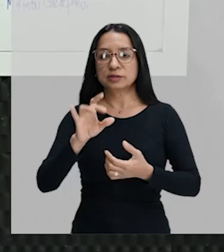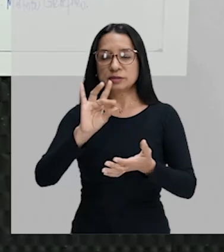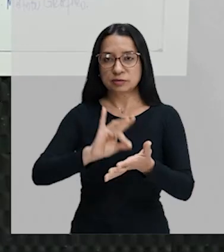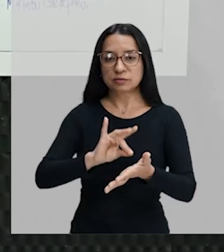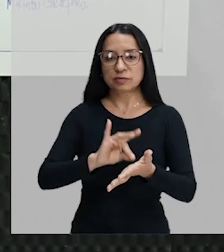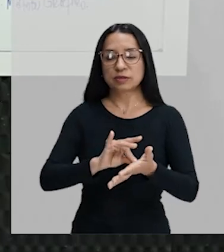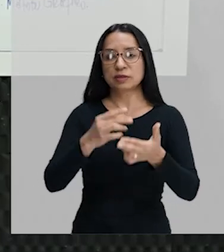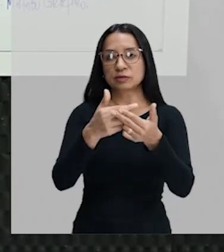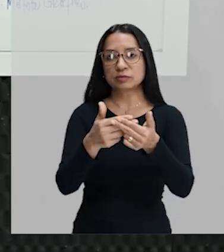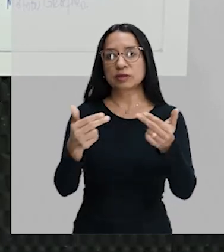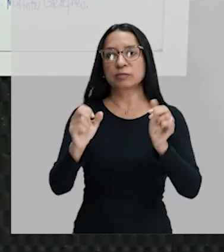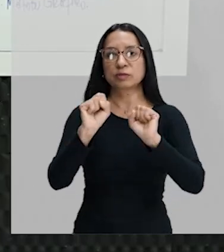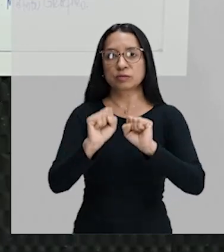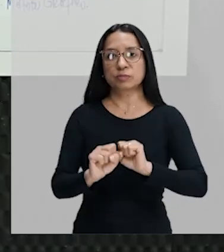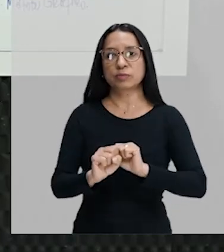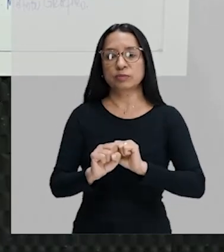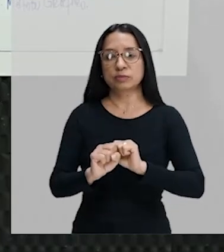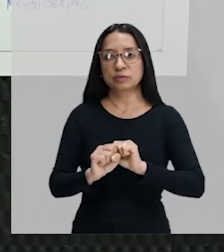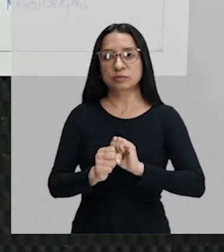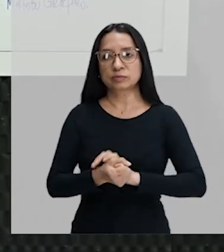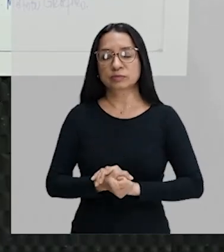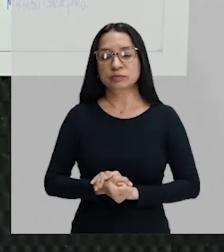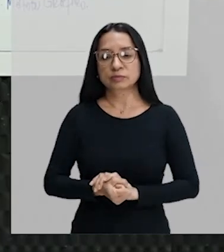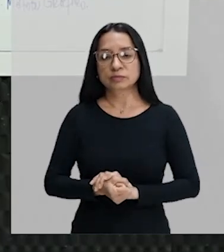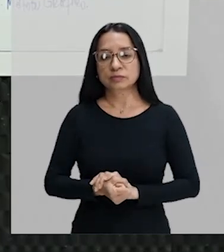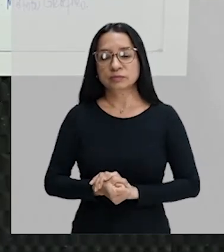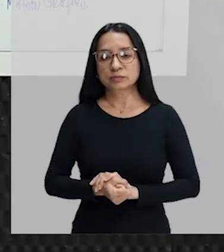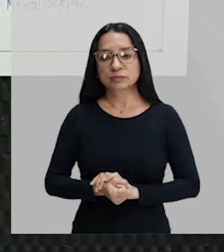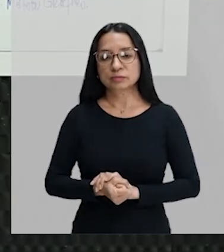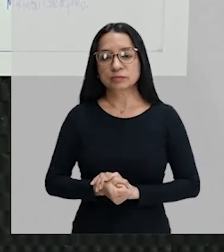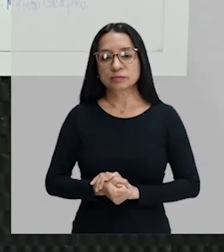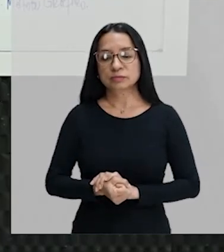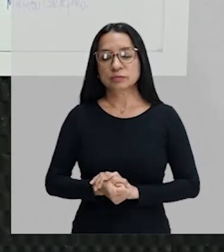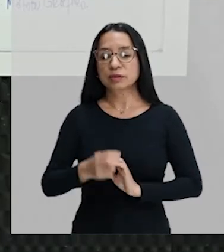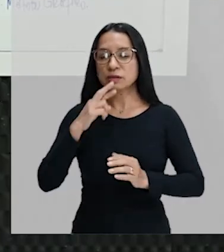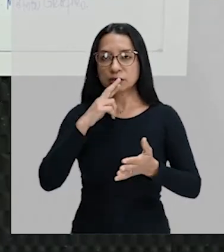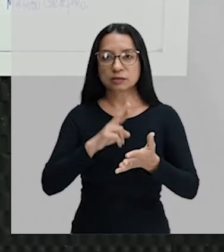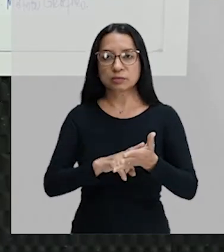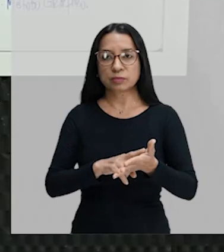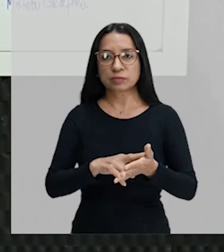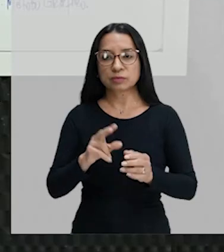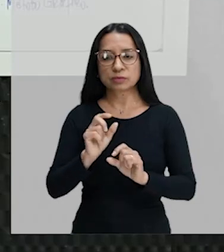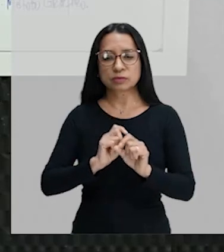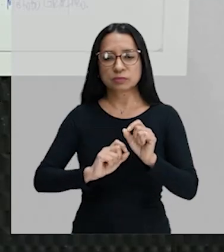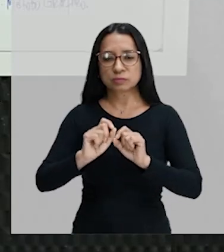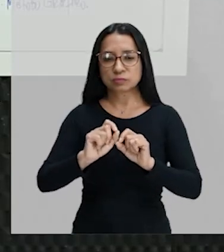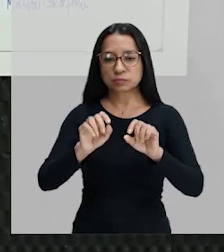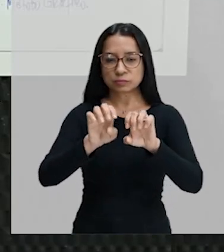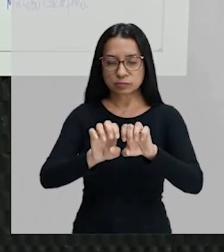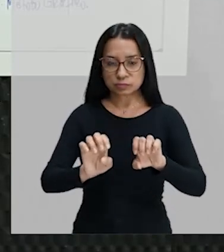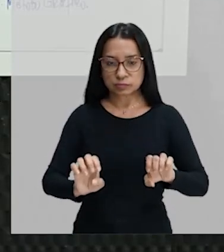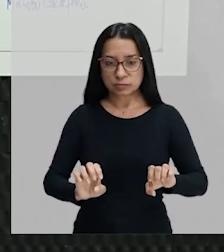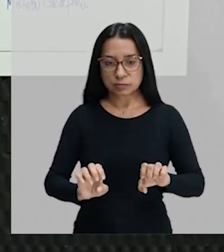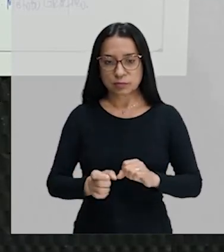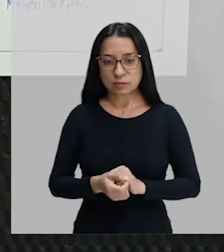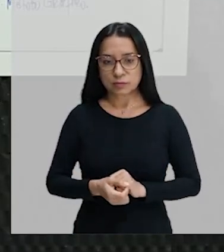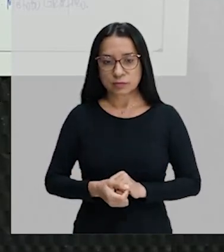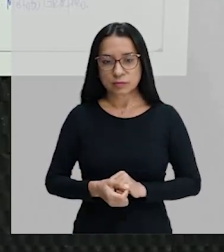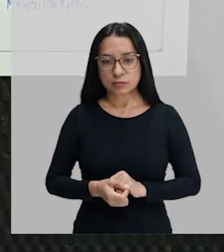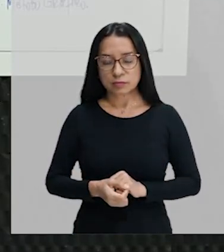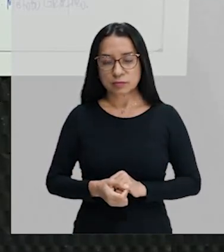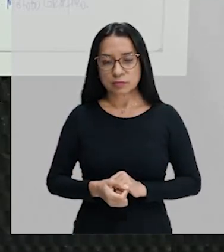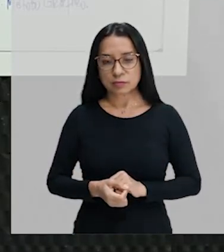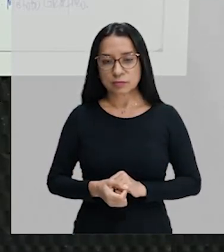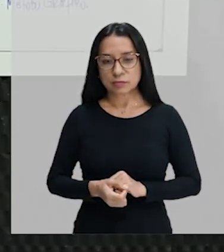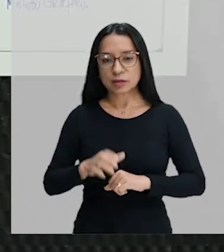esses elementos aí podem ser solução aí dessa equação. Então, vamos pegar aqui, vou chamar aqui